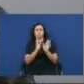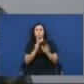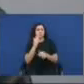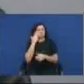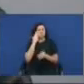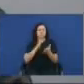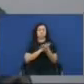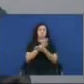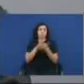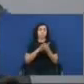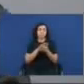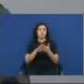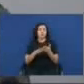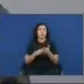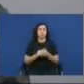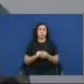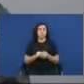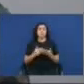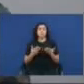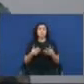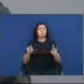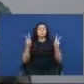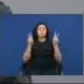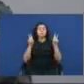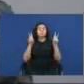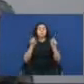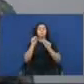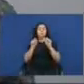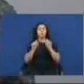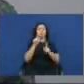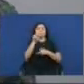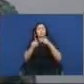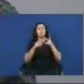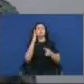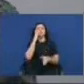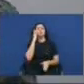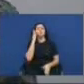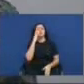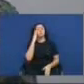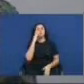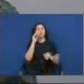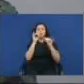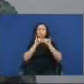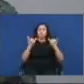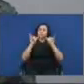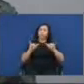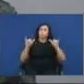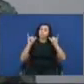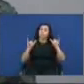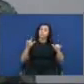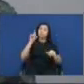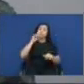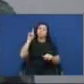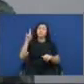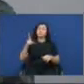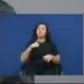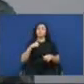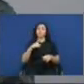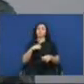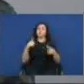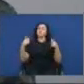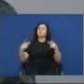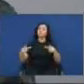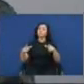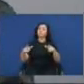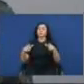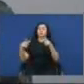não entendo de poda de árvore. A minha questão, eu gostaria que a população fosse informada de quando será